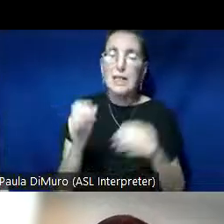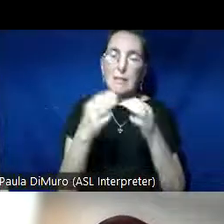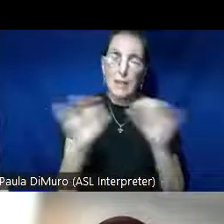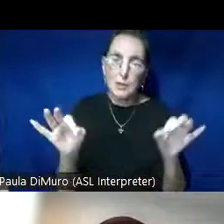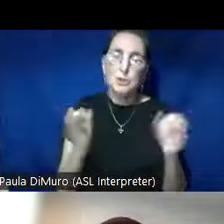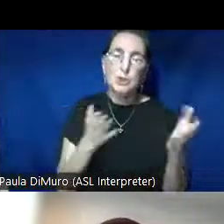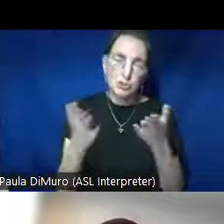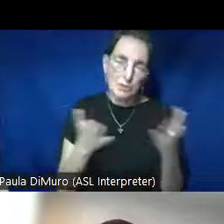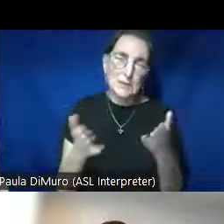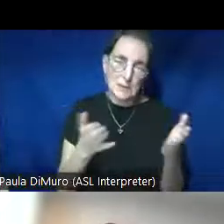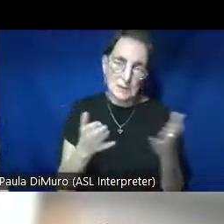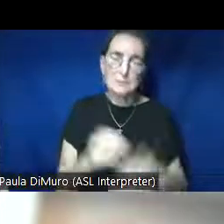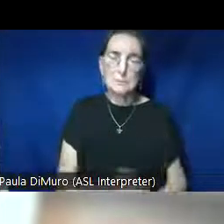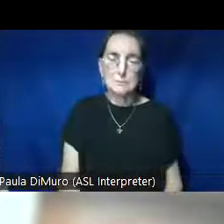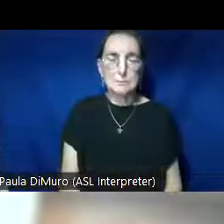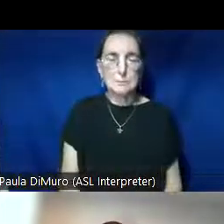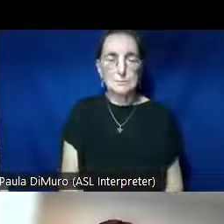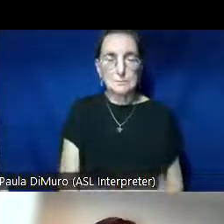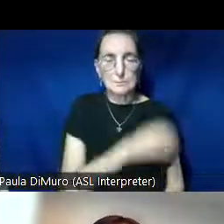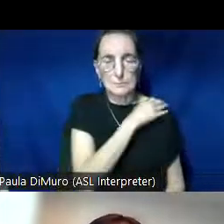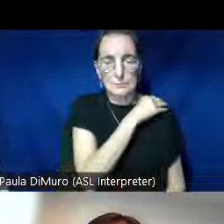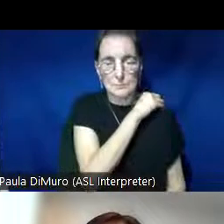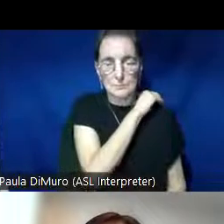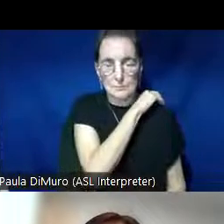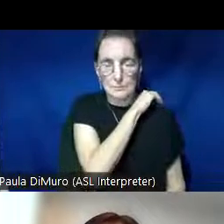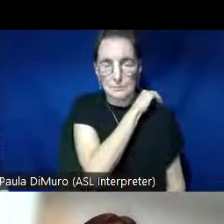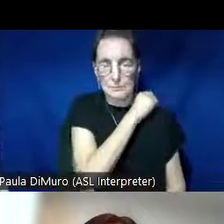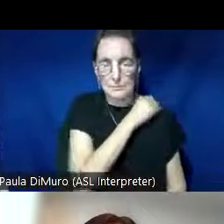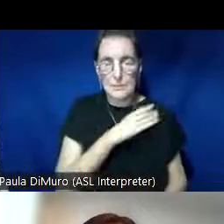serviços de língua que o departamento pode oferecer.